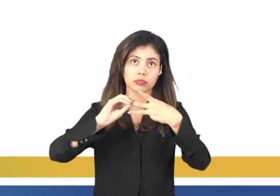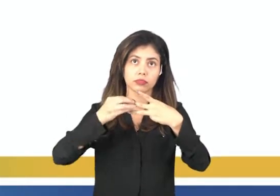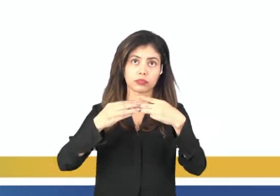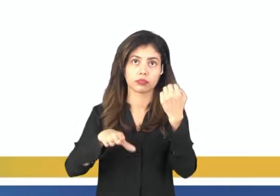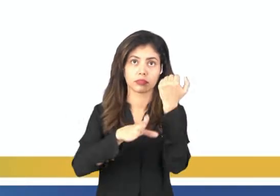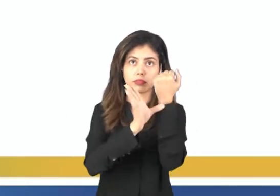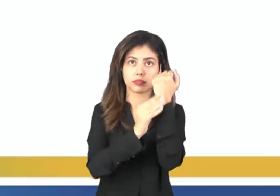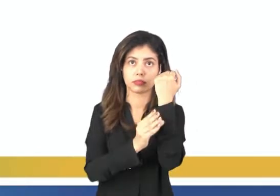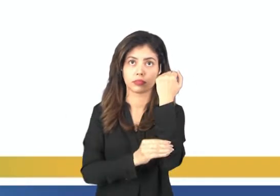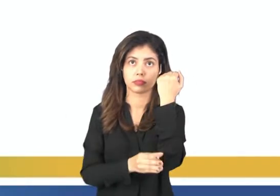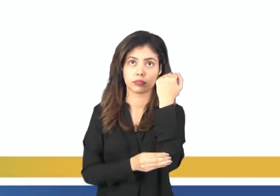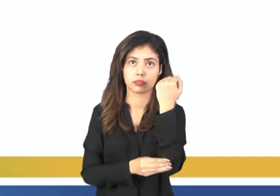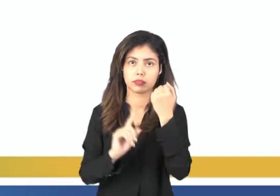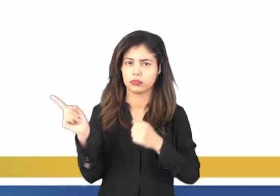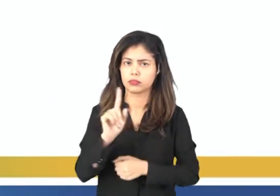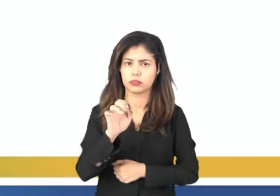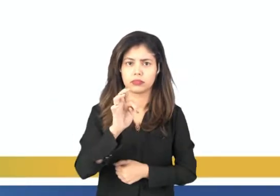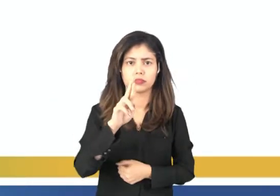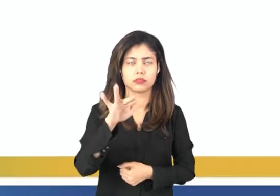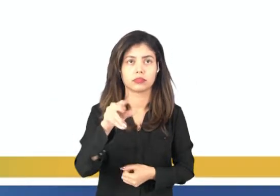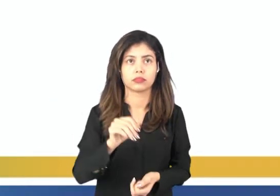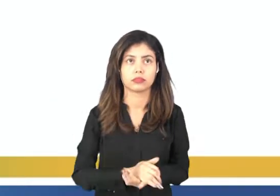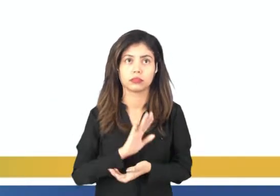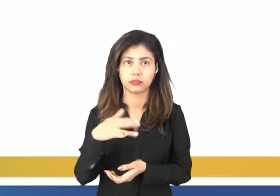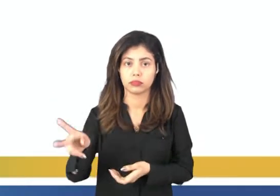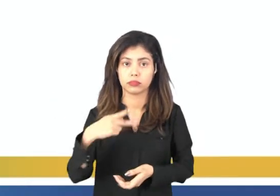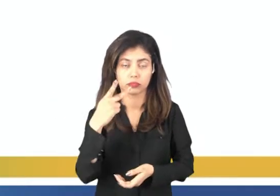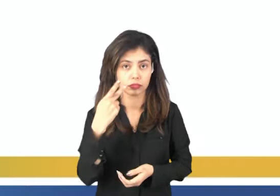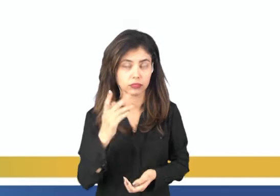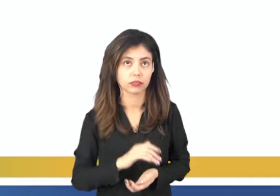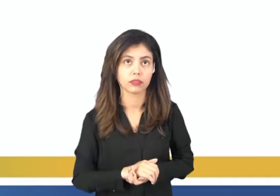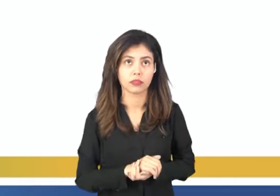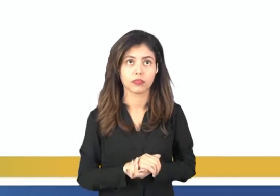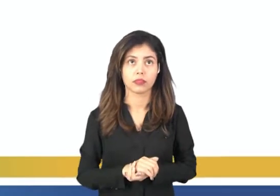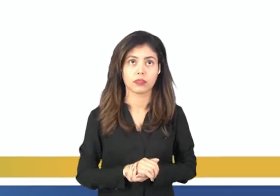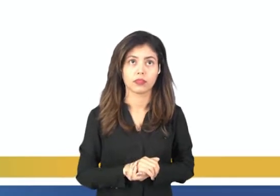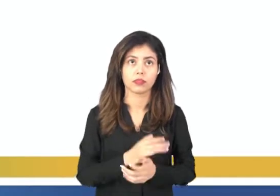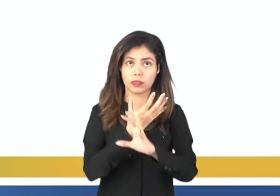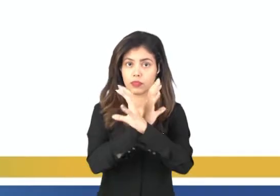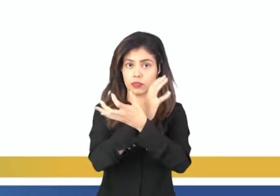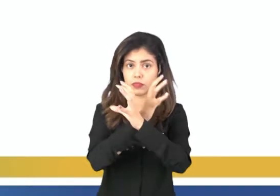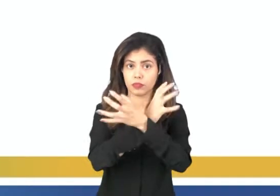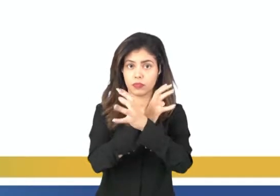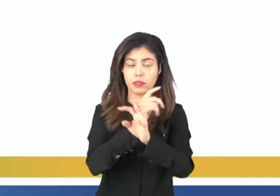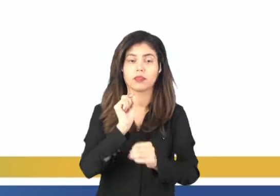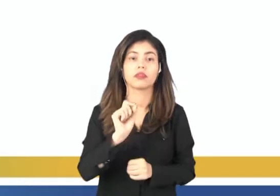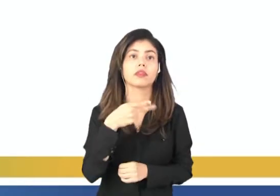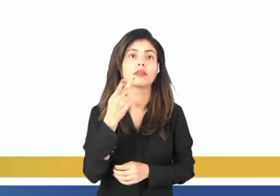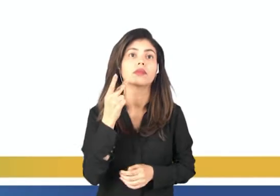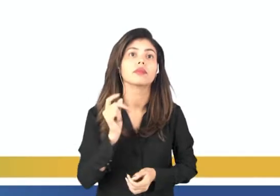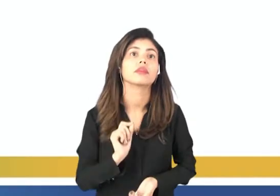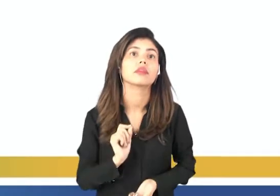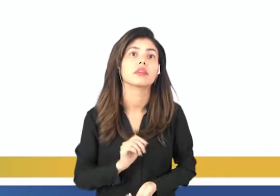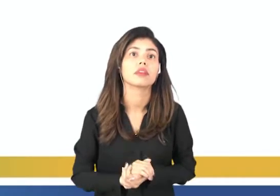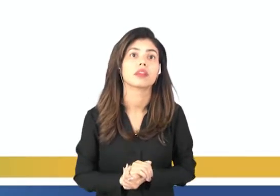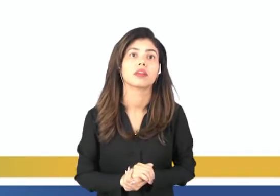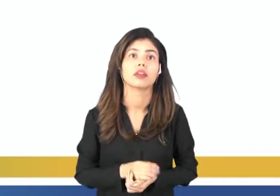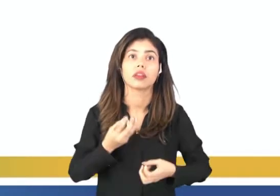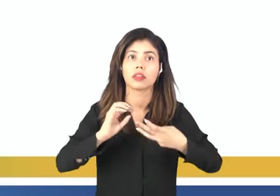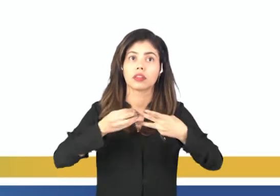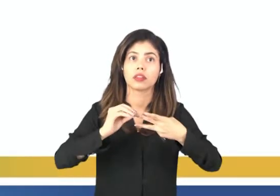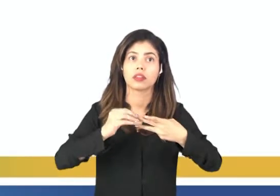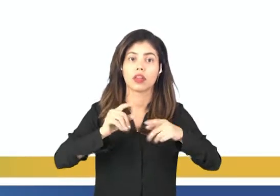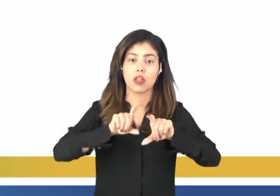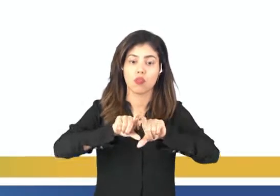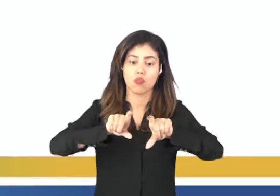não estriado quando a gente fala do tecido muscular estriado esquelético ele vai ser formado por células Mas